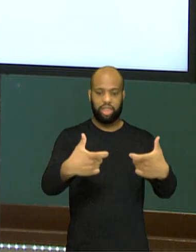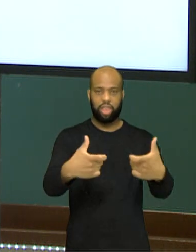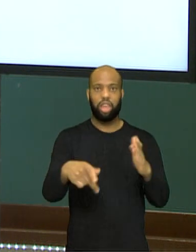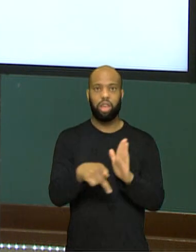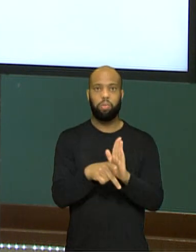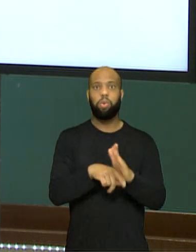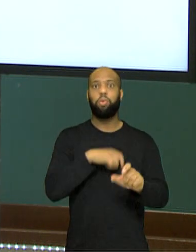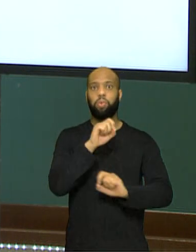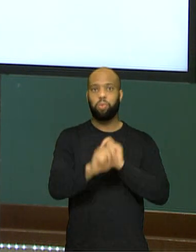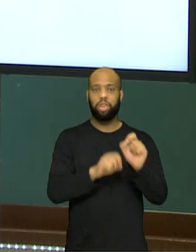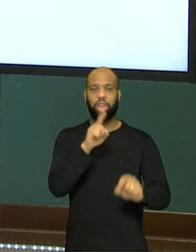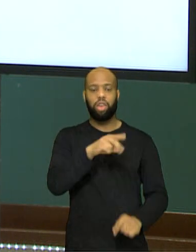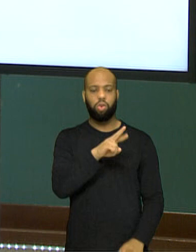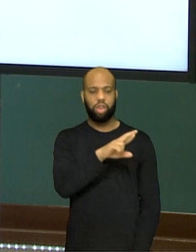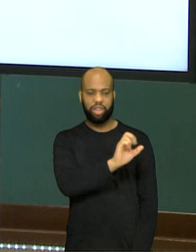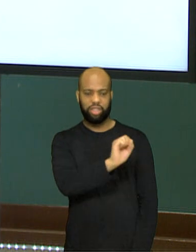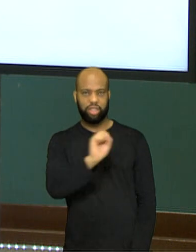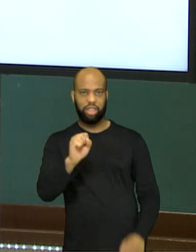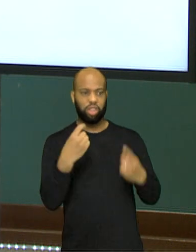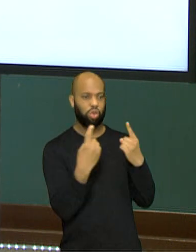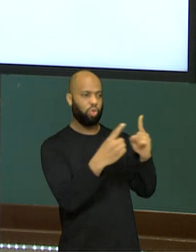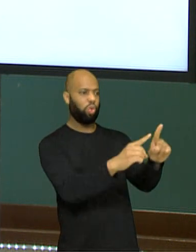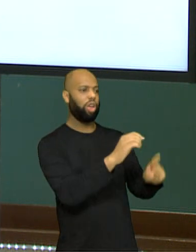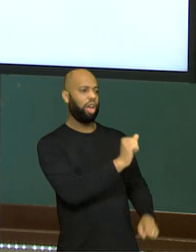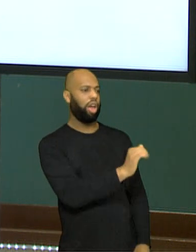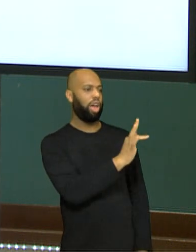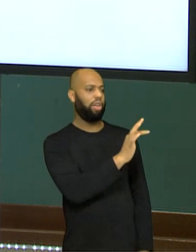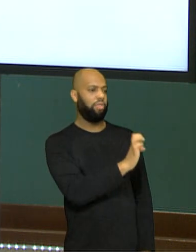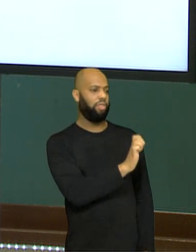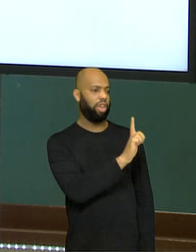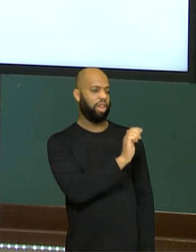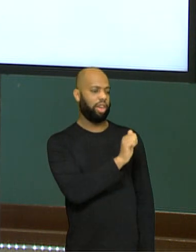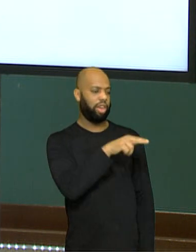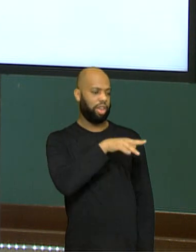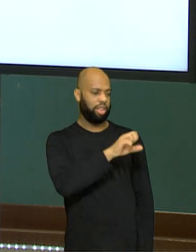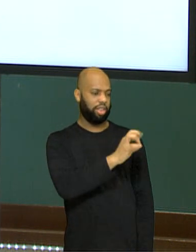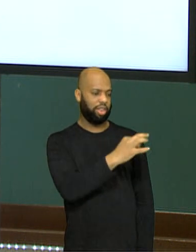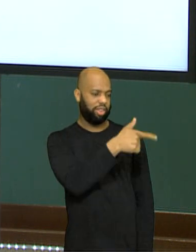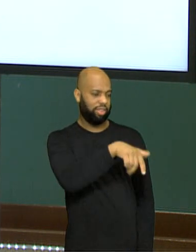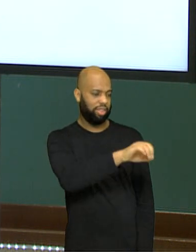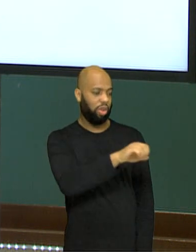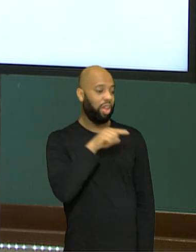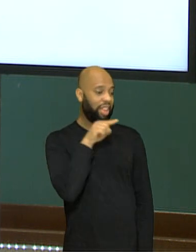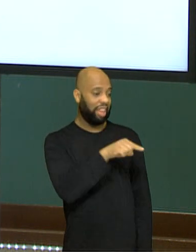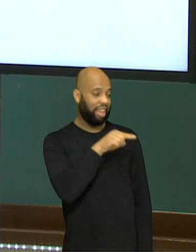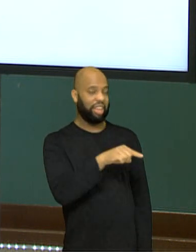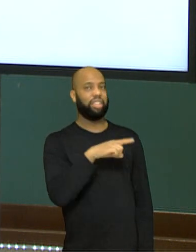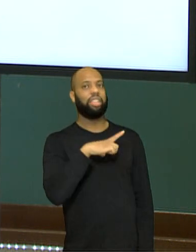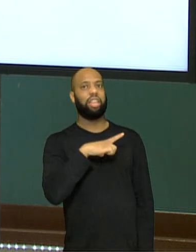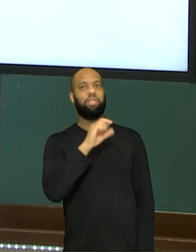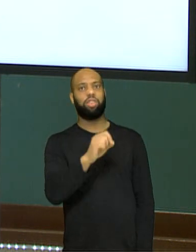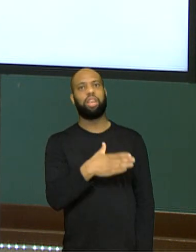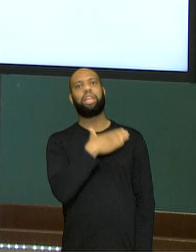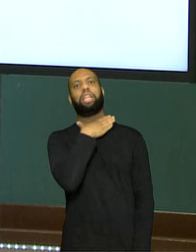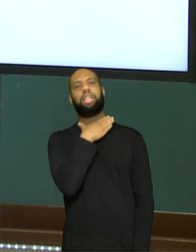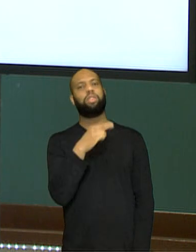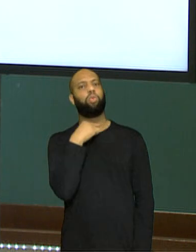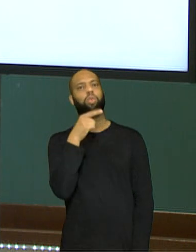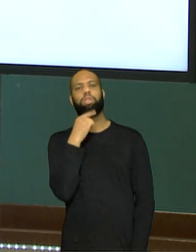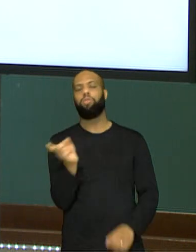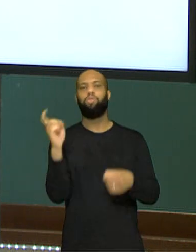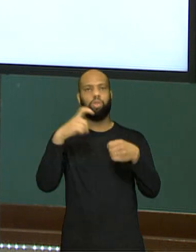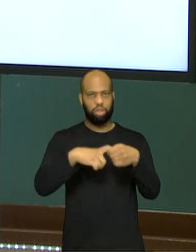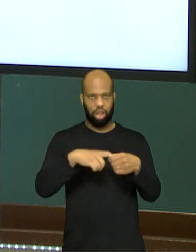o Afeganistão, fizeram o país viver uma crise irreversível, né, que